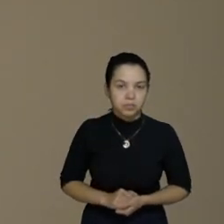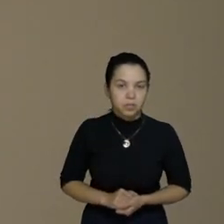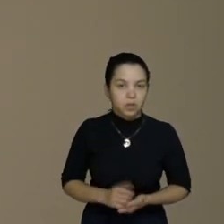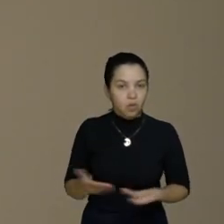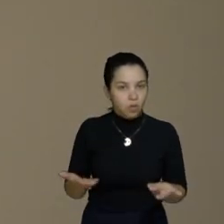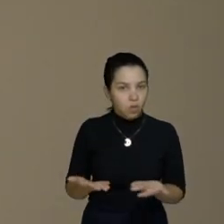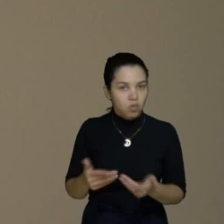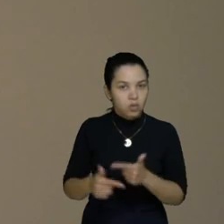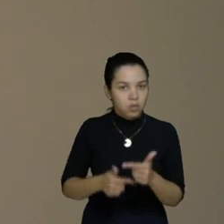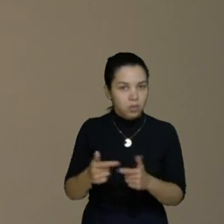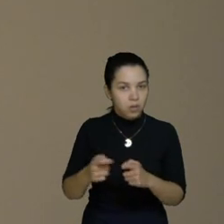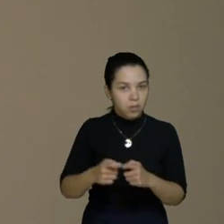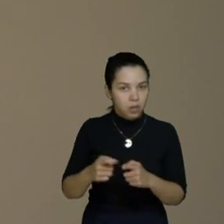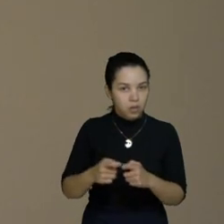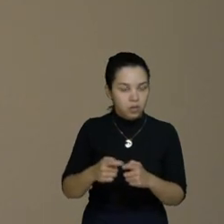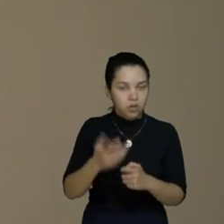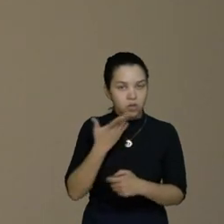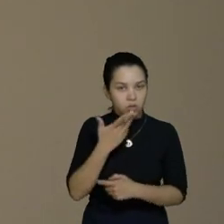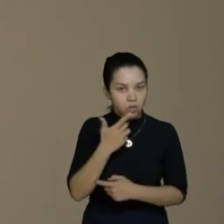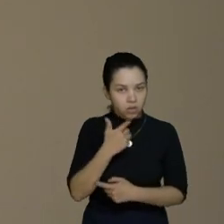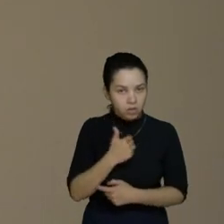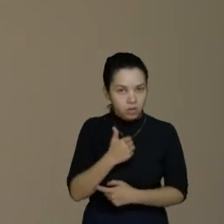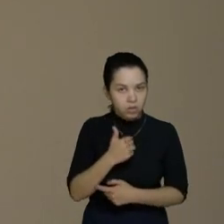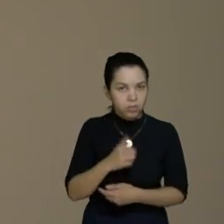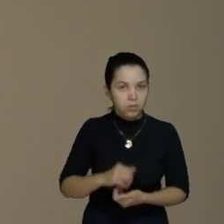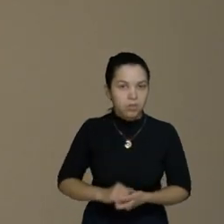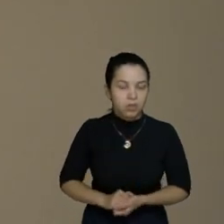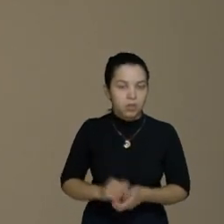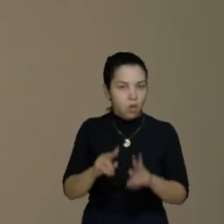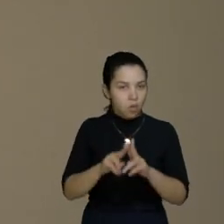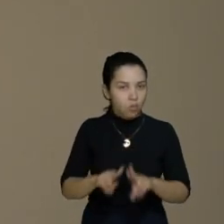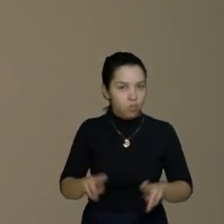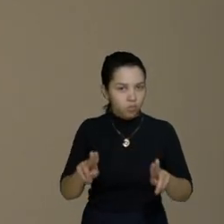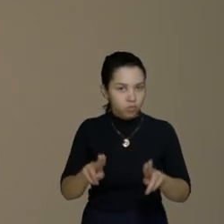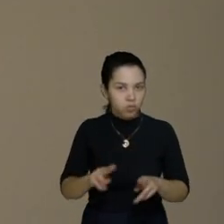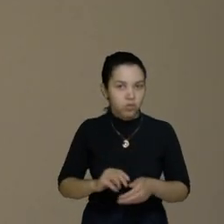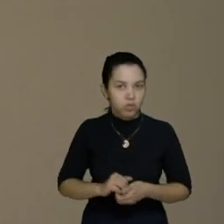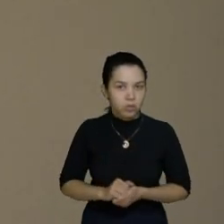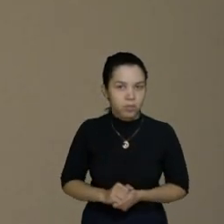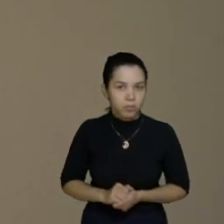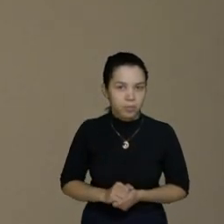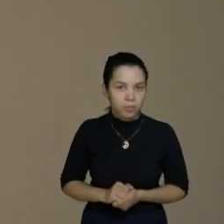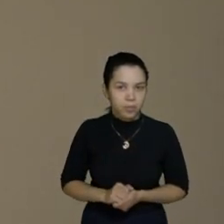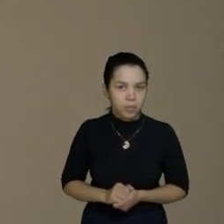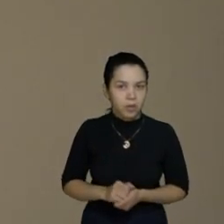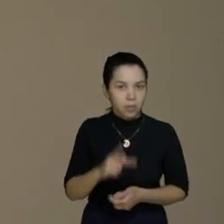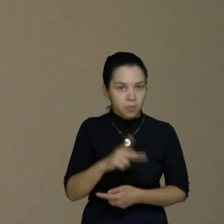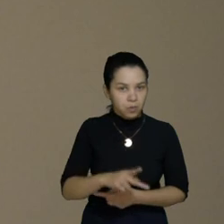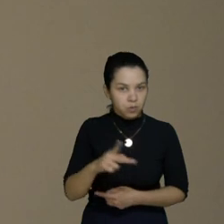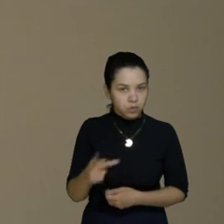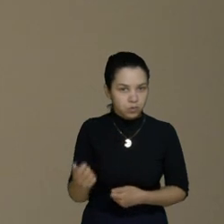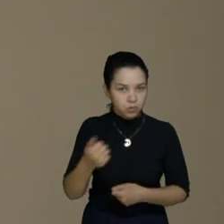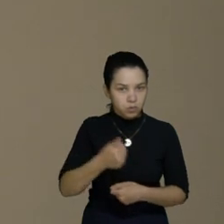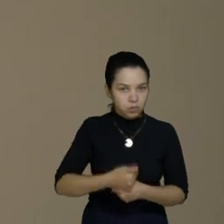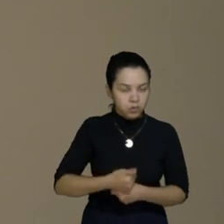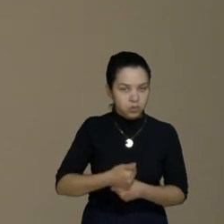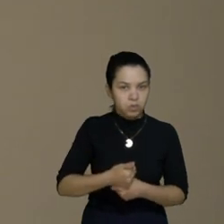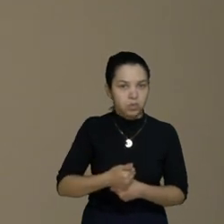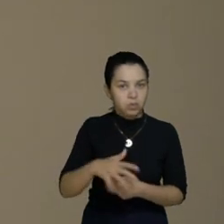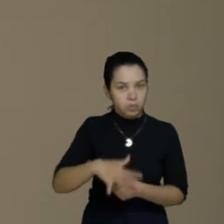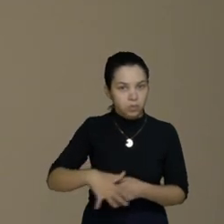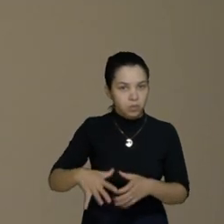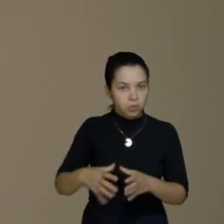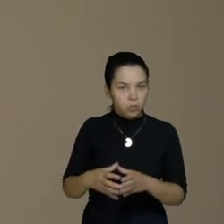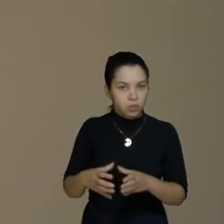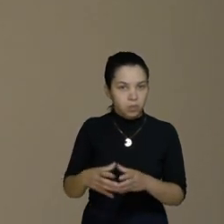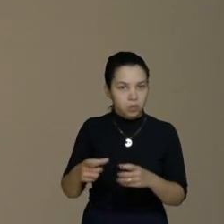médico no serviço de Pediatria do Hospital Universitário da ufsk e professor adjunto do departamento de Pediatria do centro de Ciências